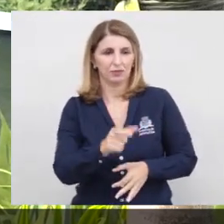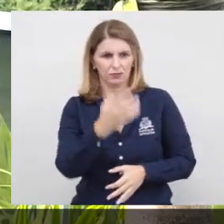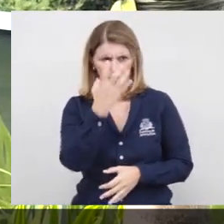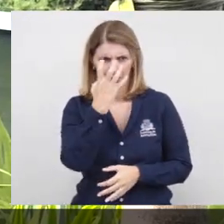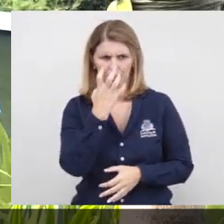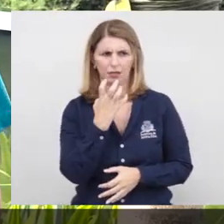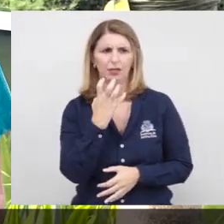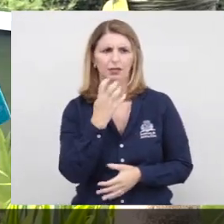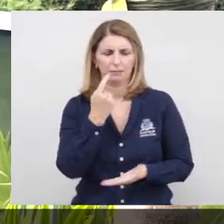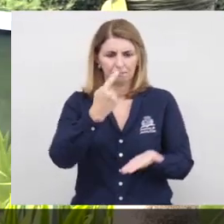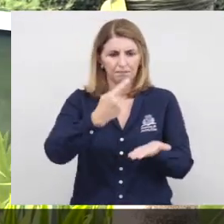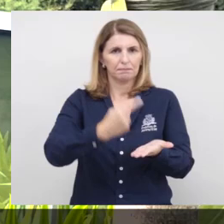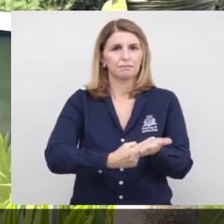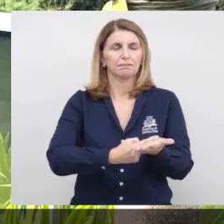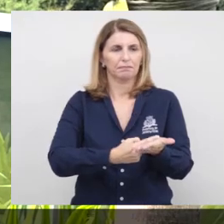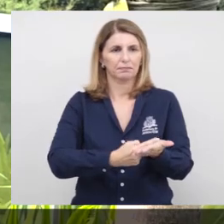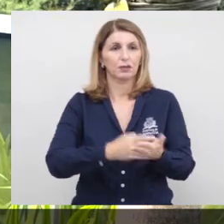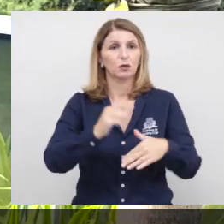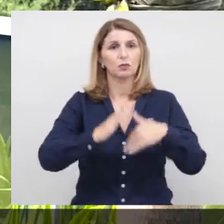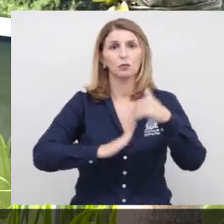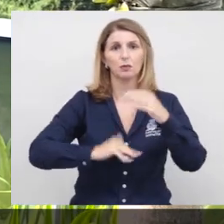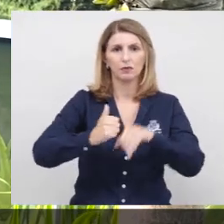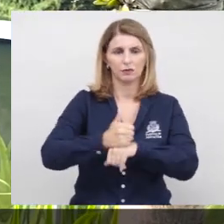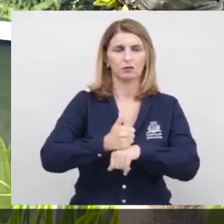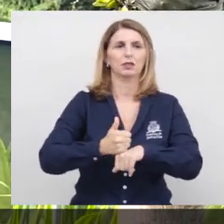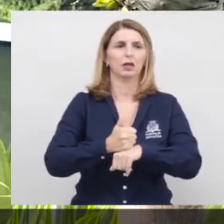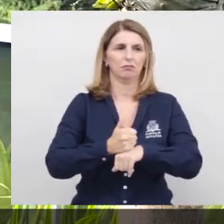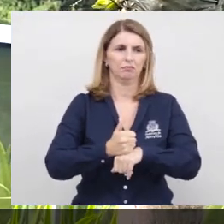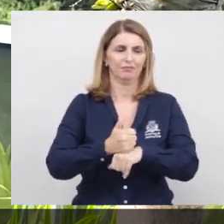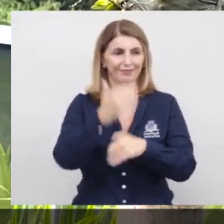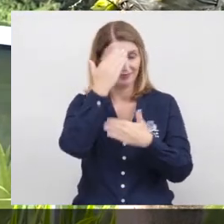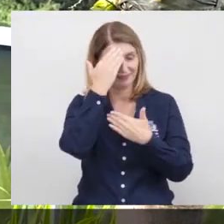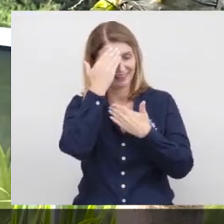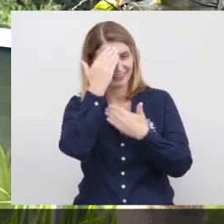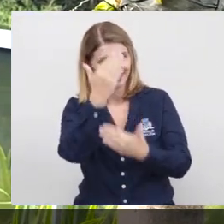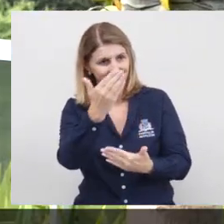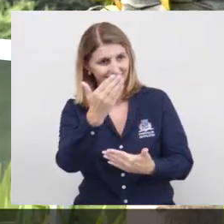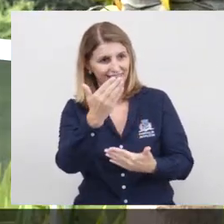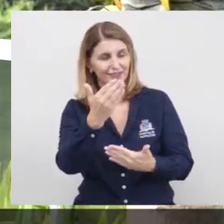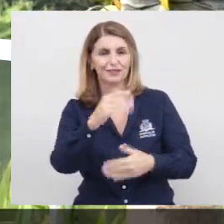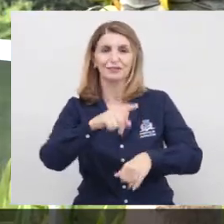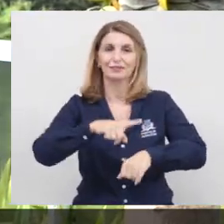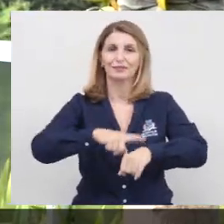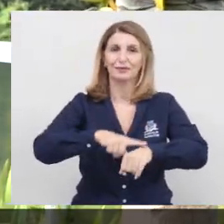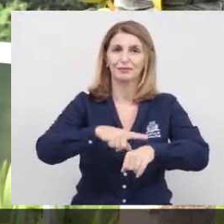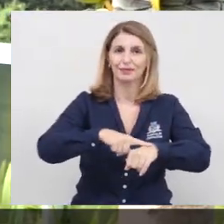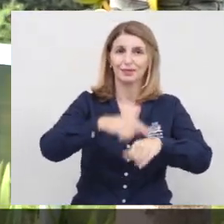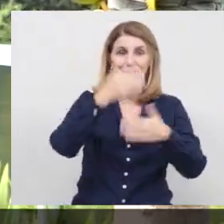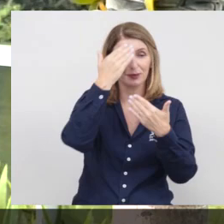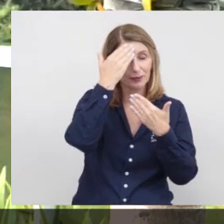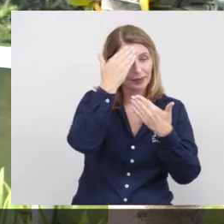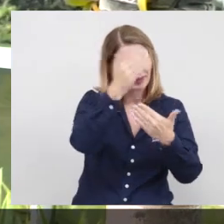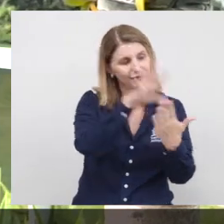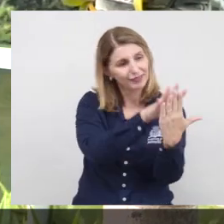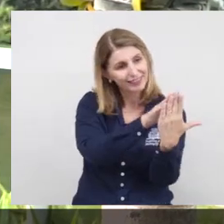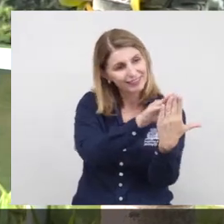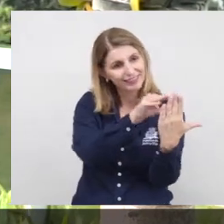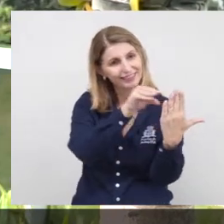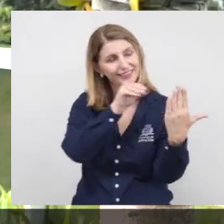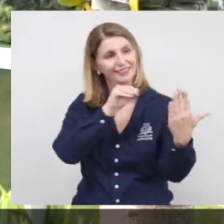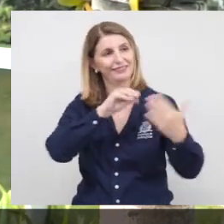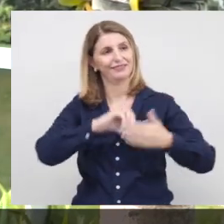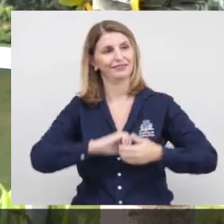ligado uma pessoa muito séria Muito comprometida um profissional acima de tudo obrigado na dela por esse momento